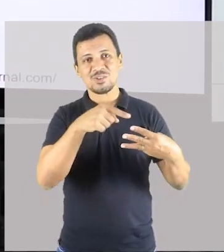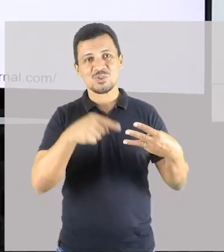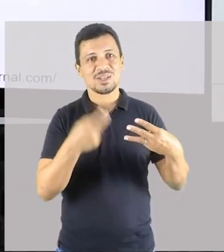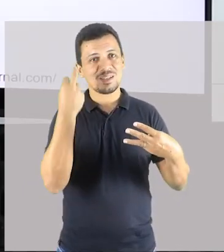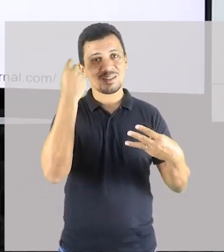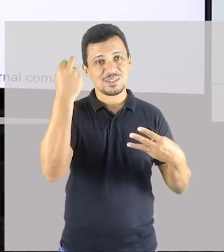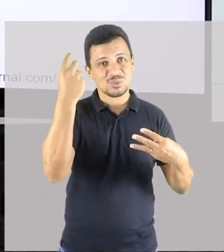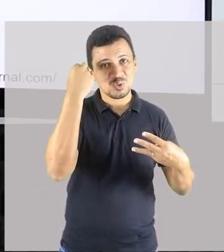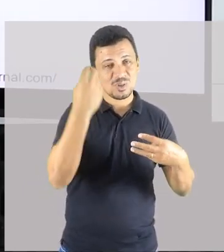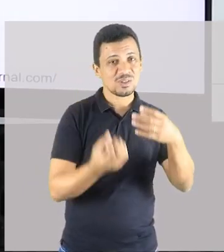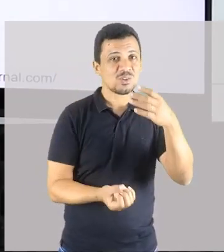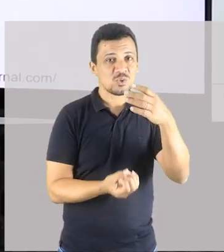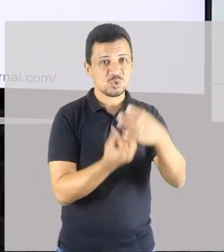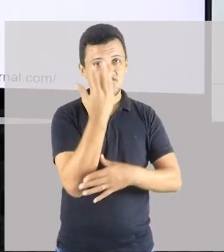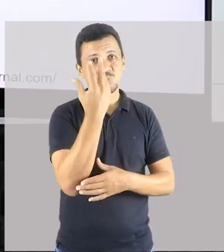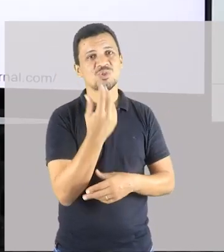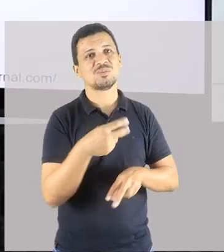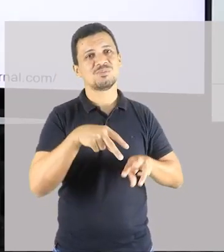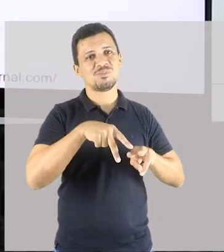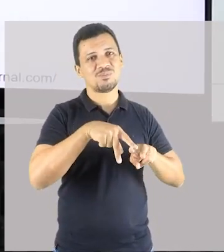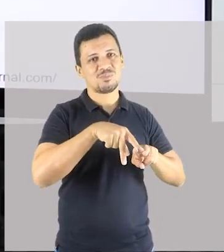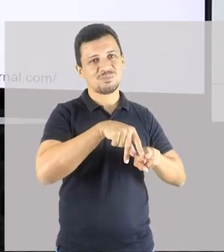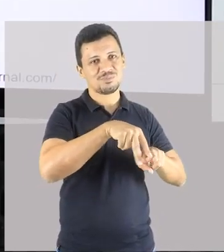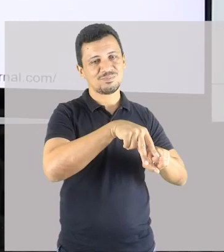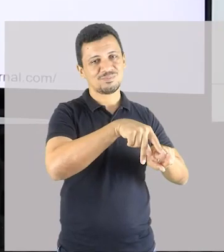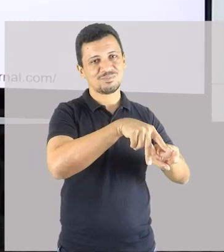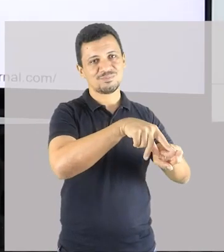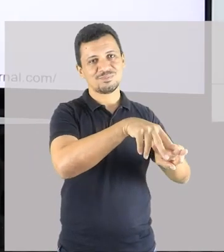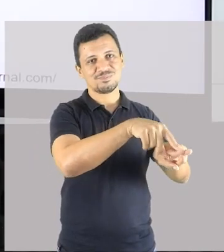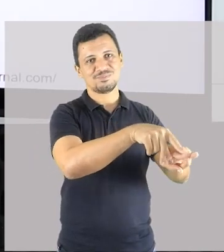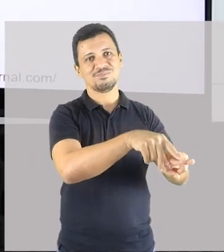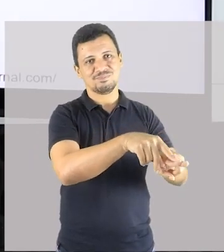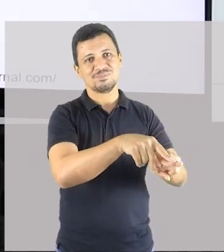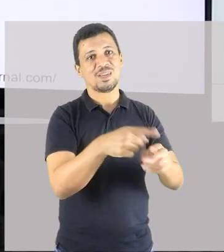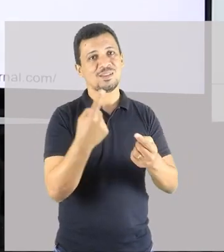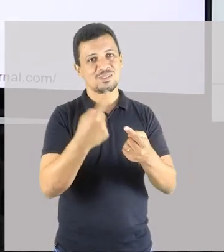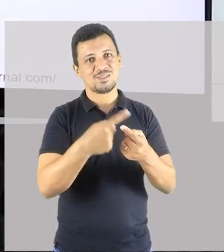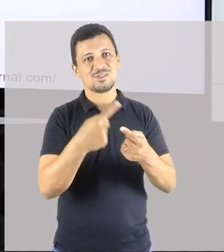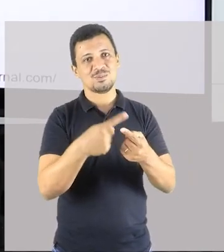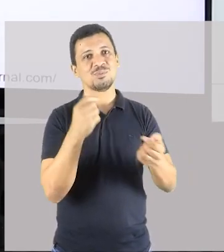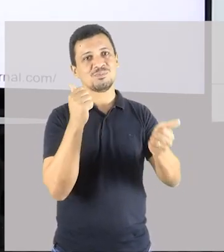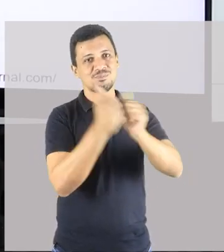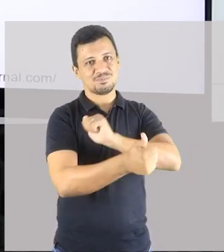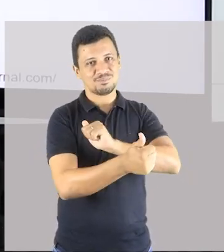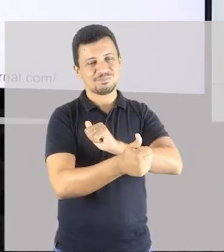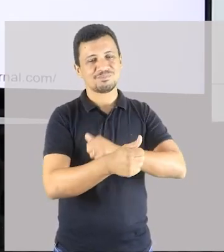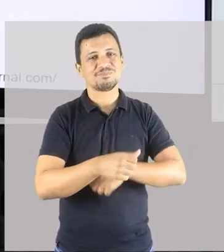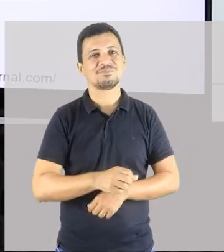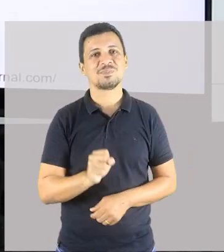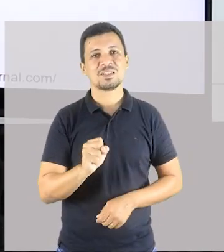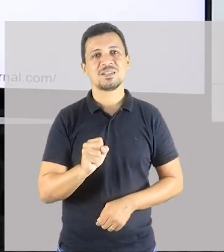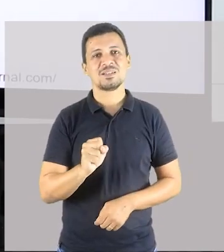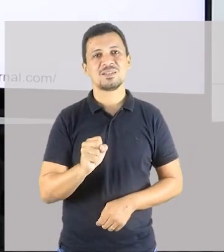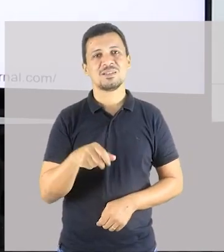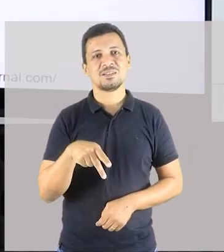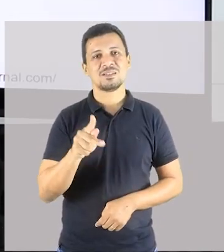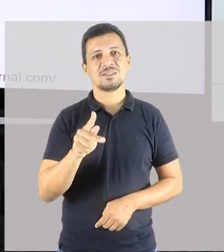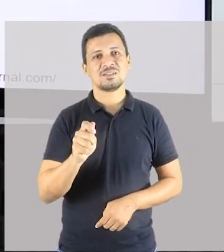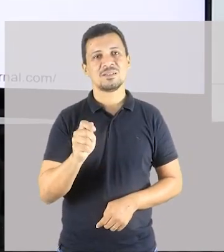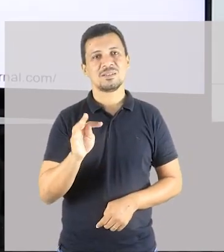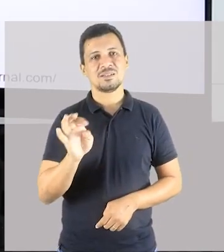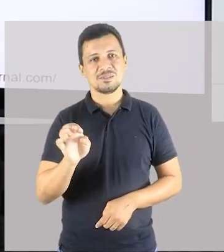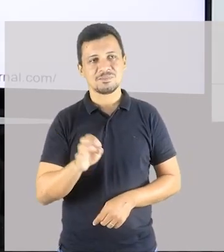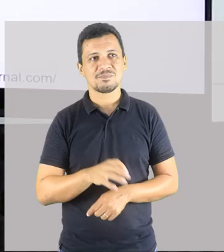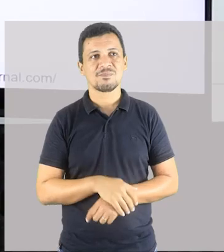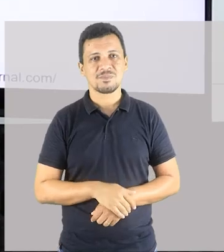de criação e surgimento dessa modalidade do skate, tá? Mas